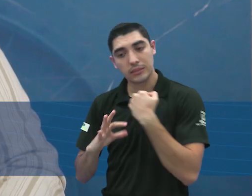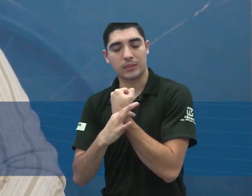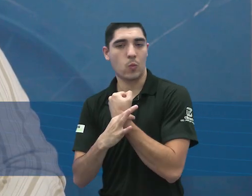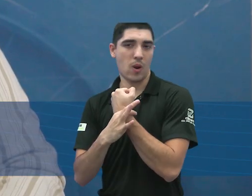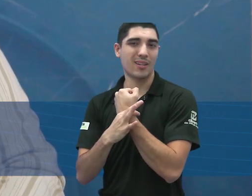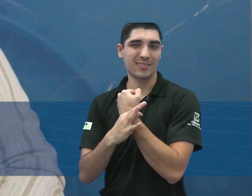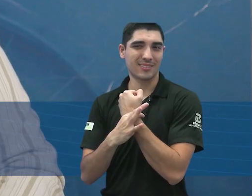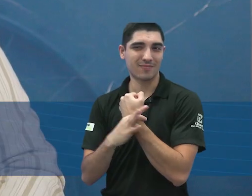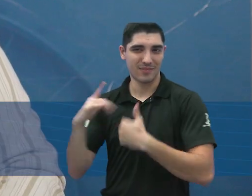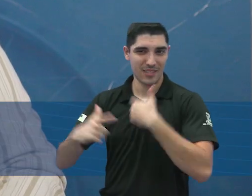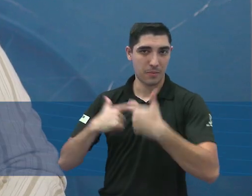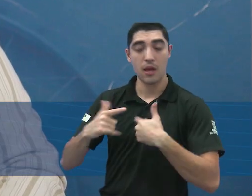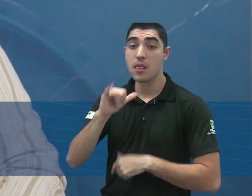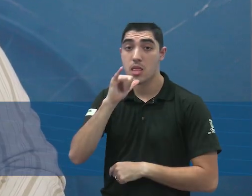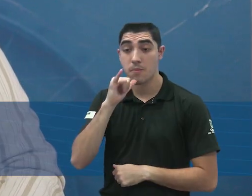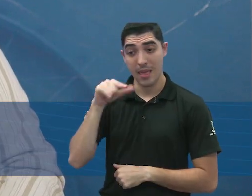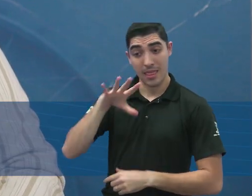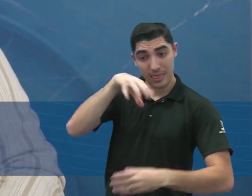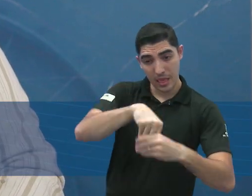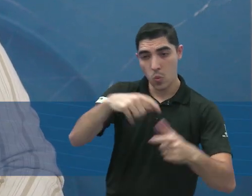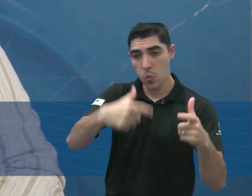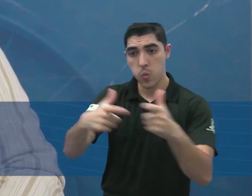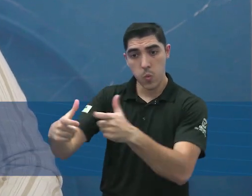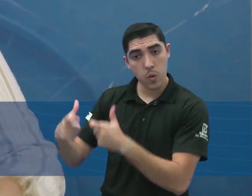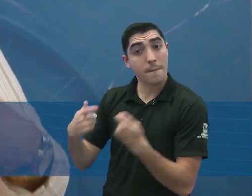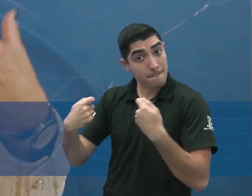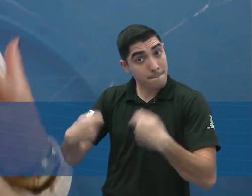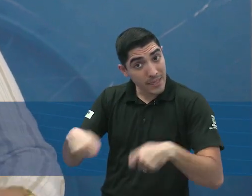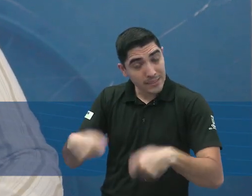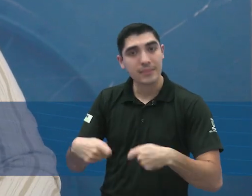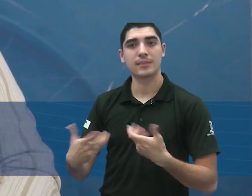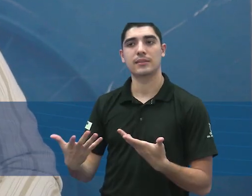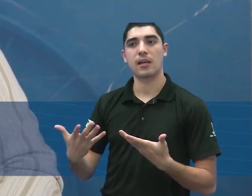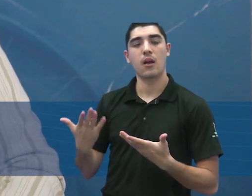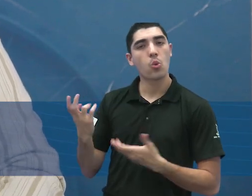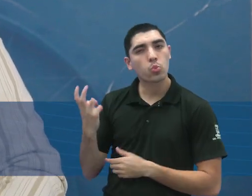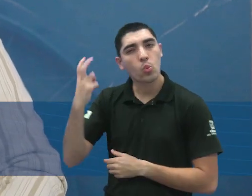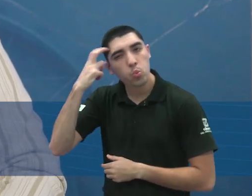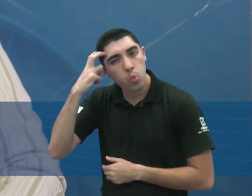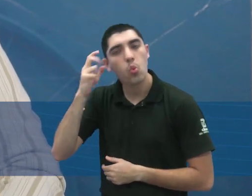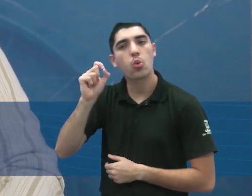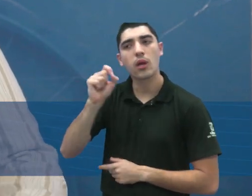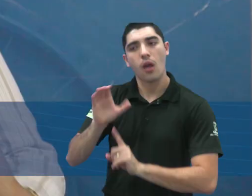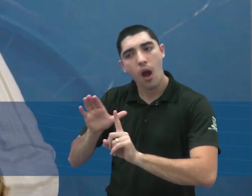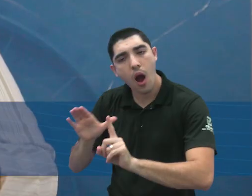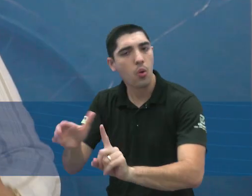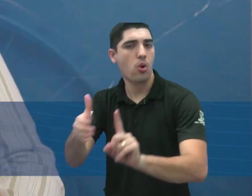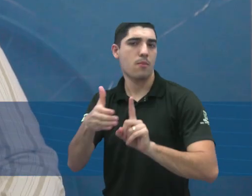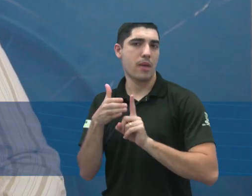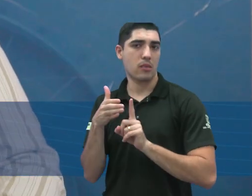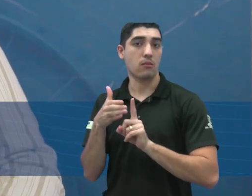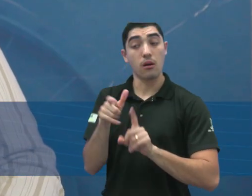das empresas, né? Esses ambientes, eles precisam acontecer, precisa haver uma cultura de acolhimento nas empresas para que essas pessoas